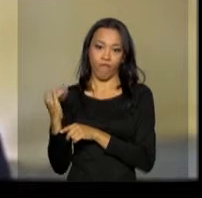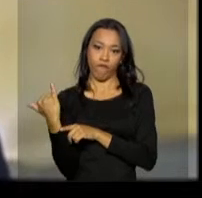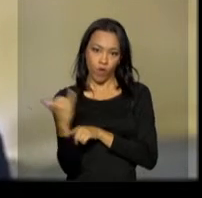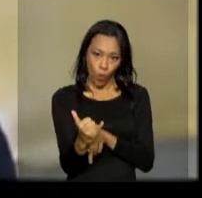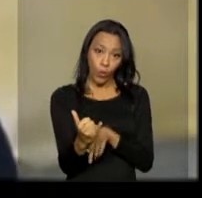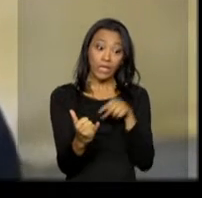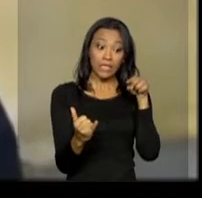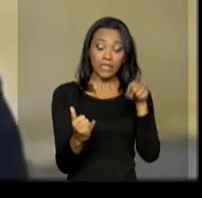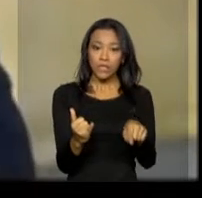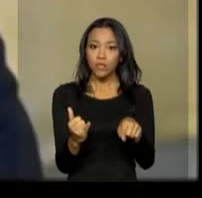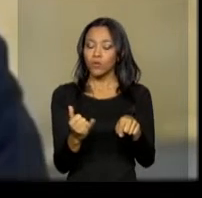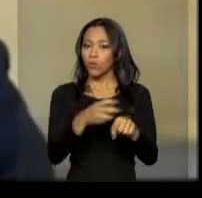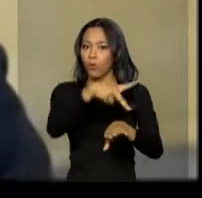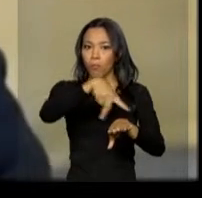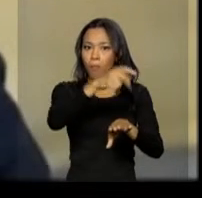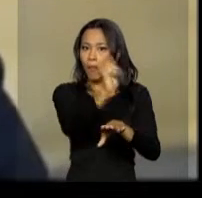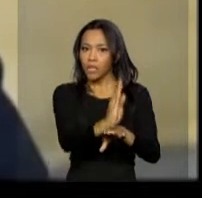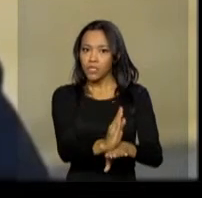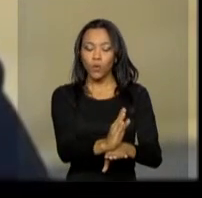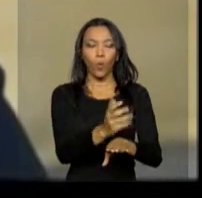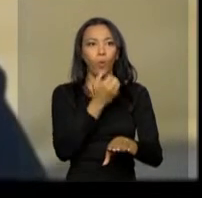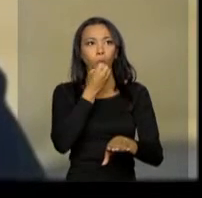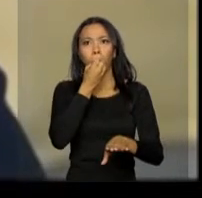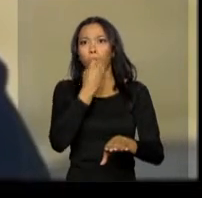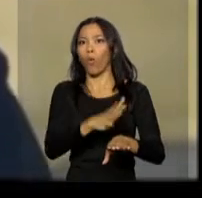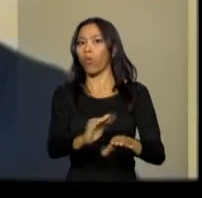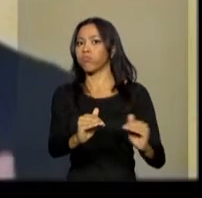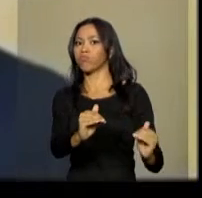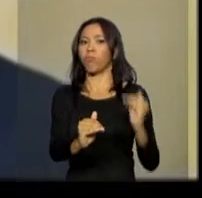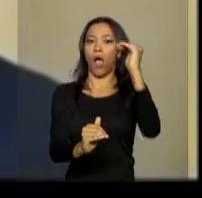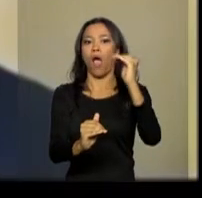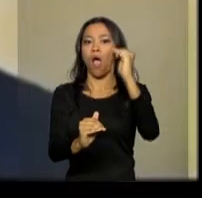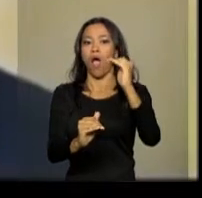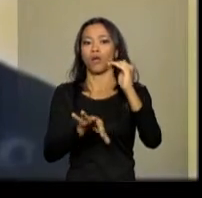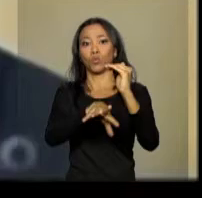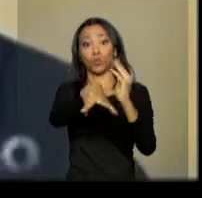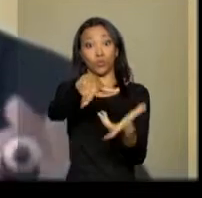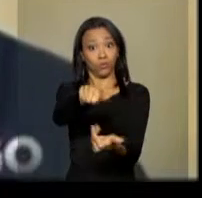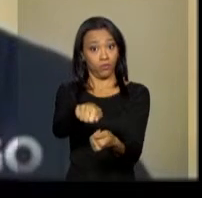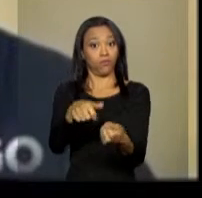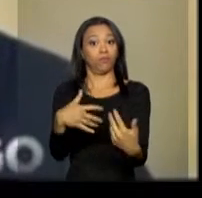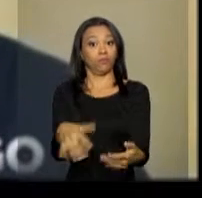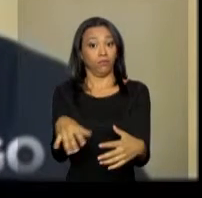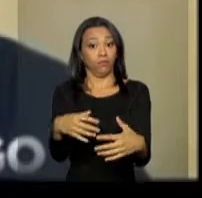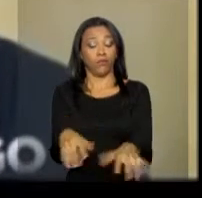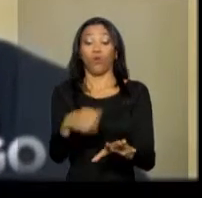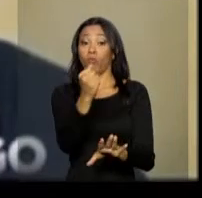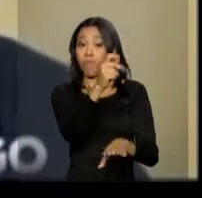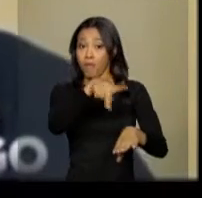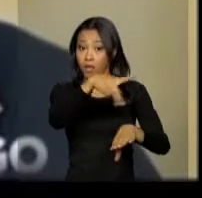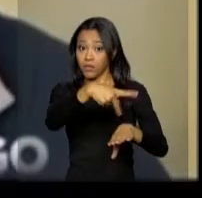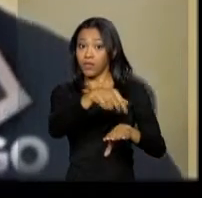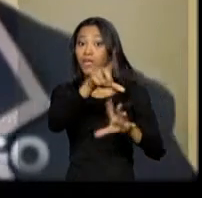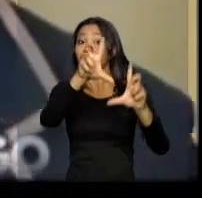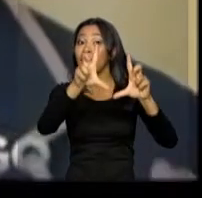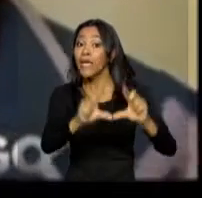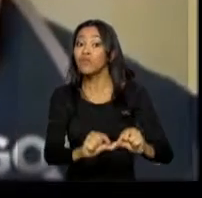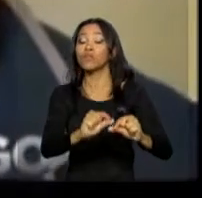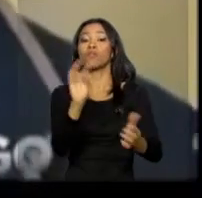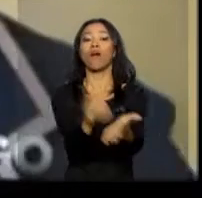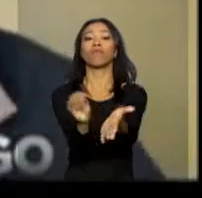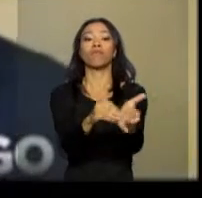nos colocou numa situação privilegiada no mundo. Fomos o país que mais reduziu o desemprego